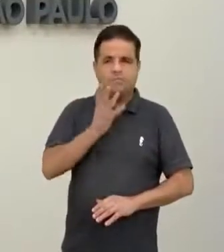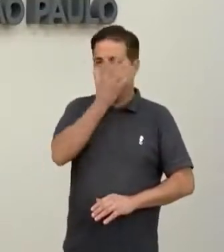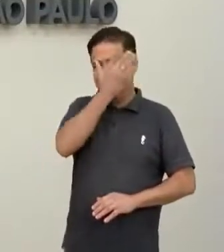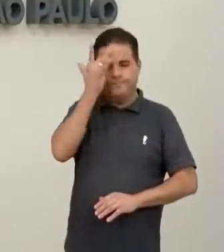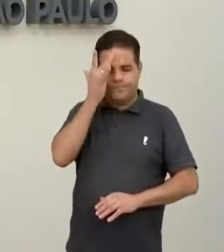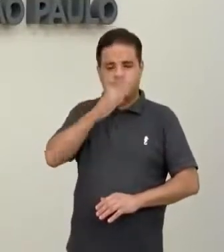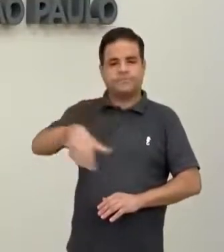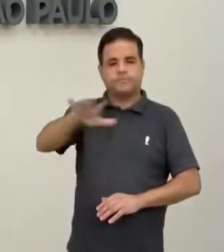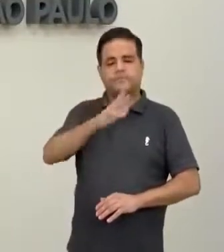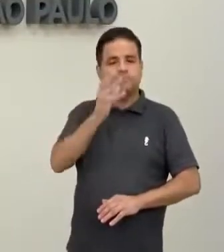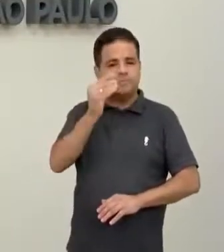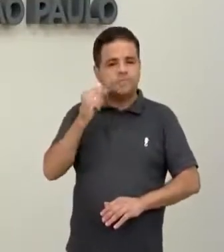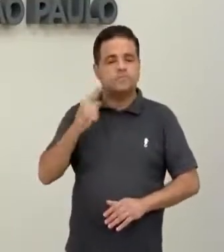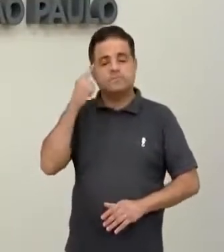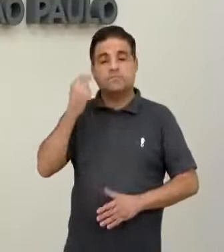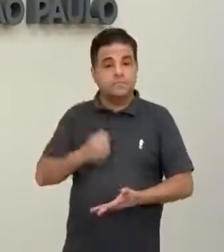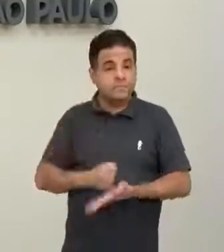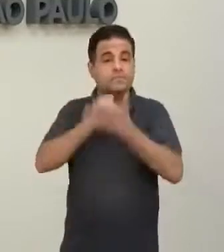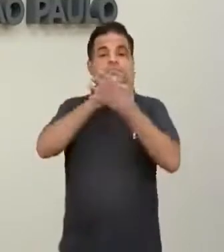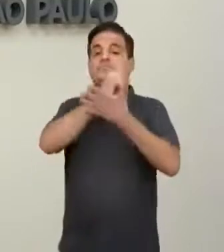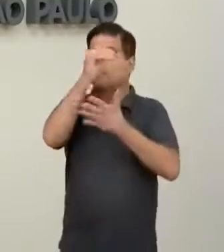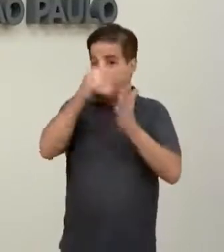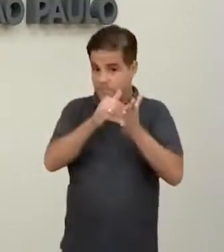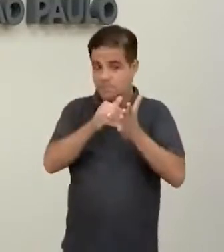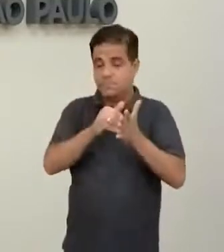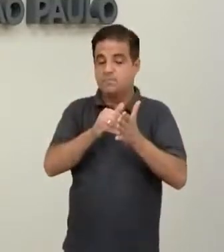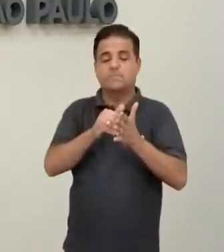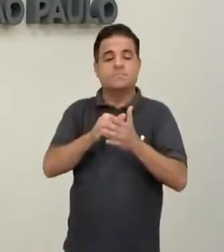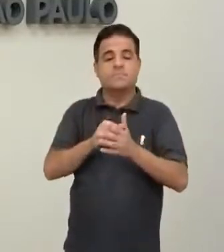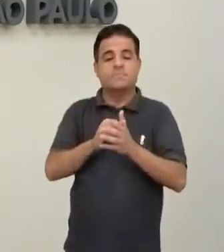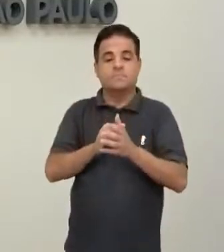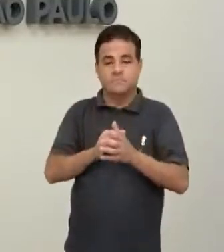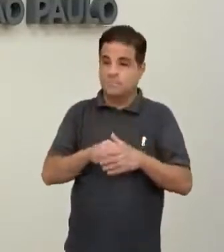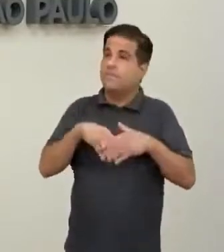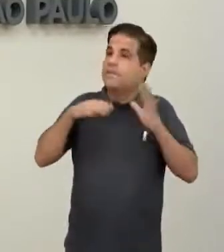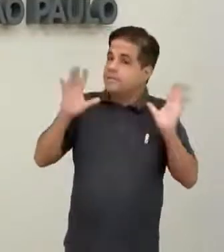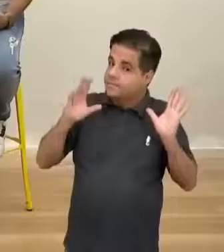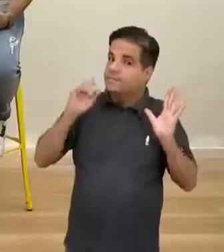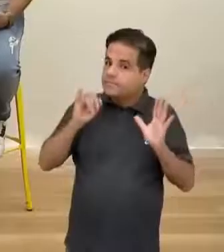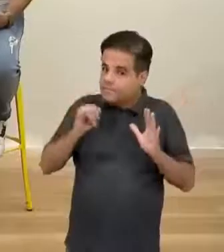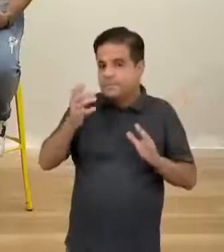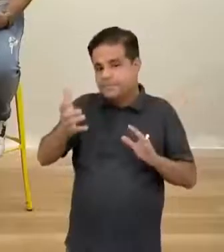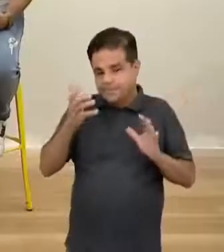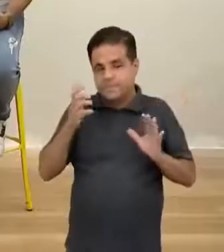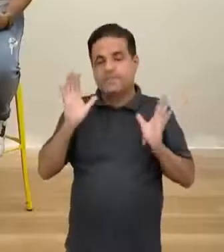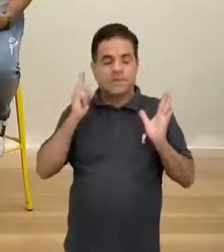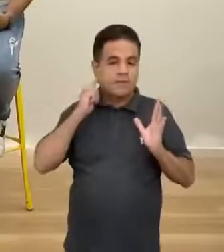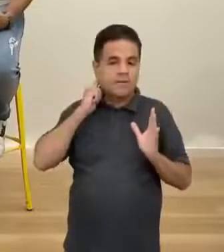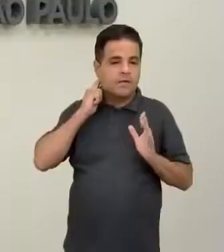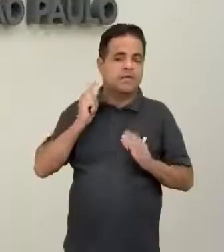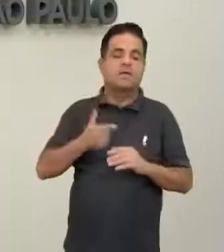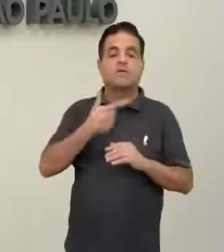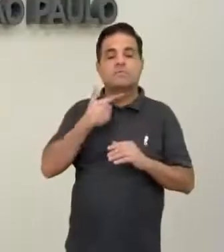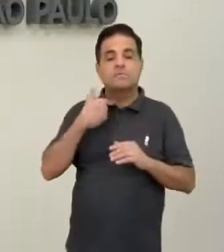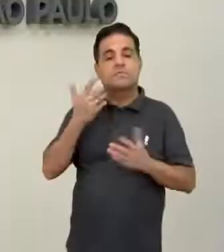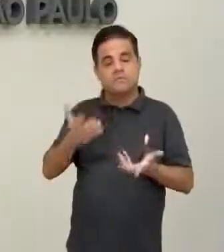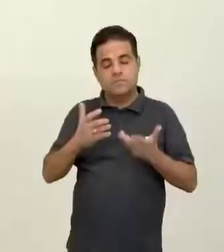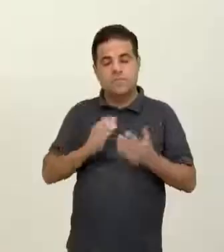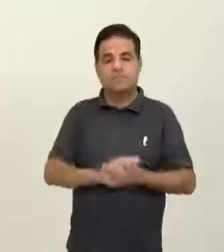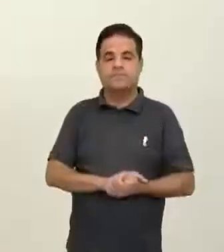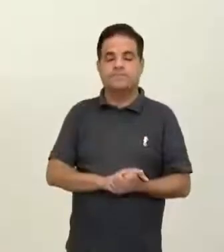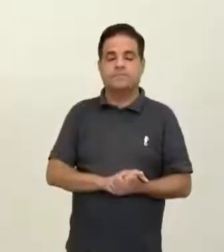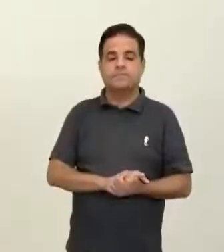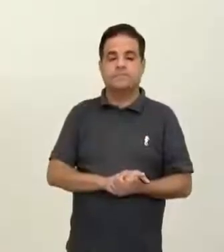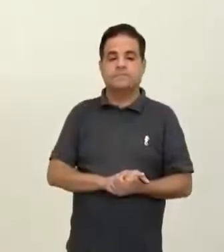gente que leva tudo ao pé da letra, mas é quando convém, né? Sim, quando convém a gente leva tudo ao pé da letra. Minha